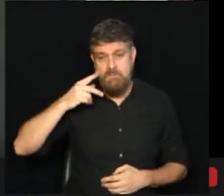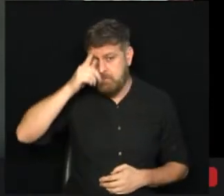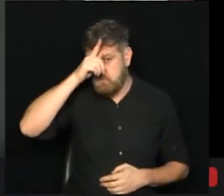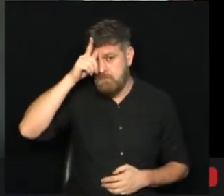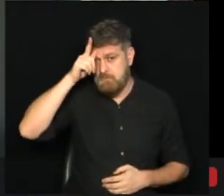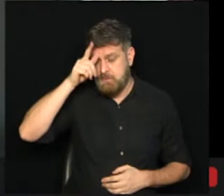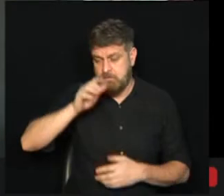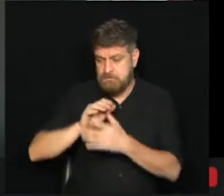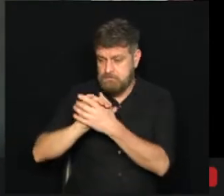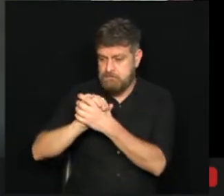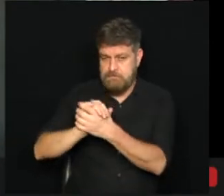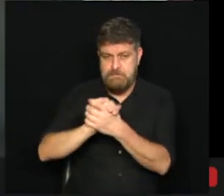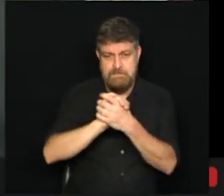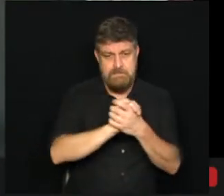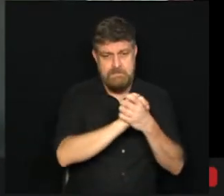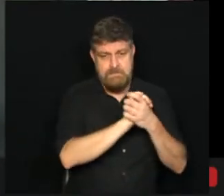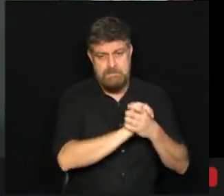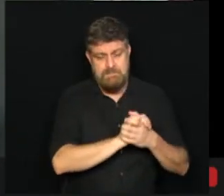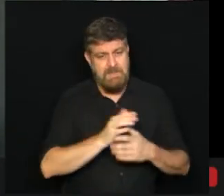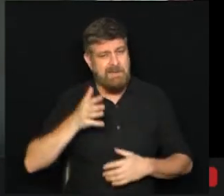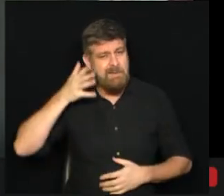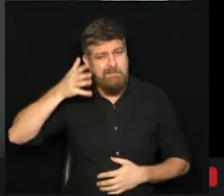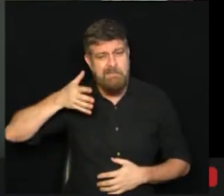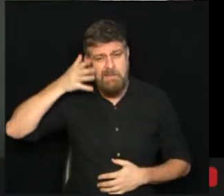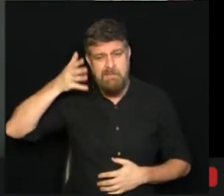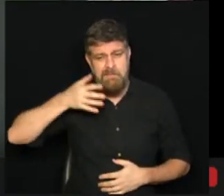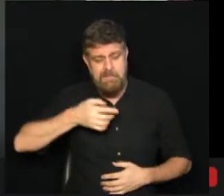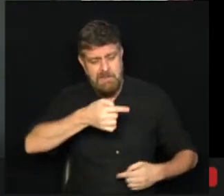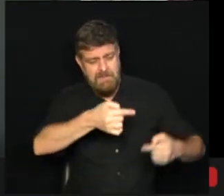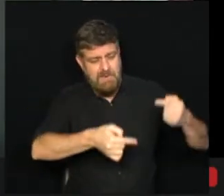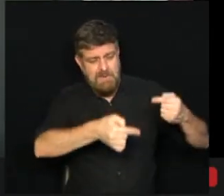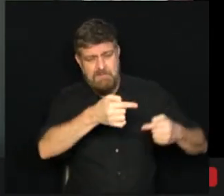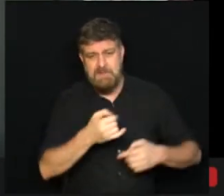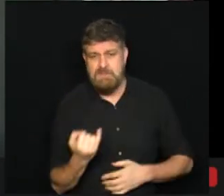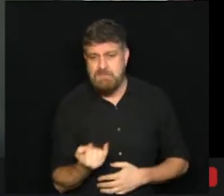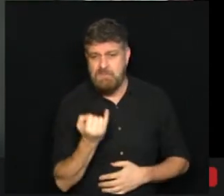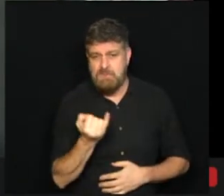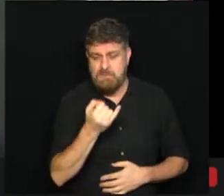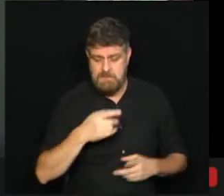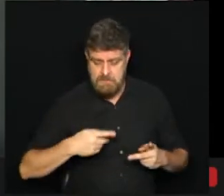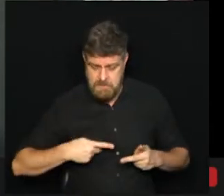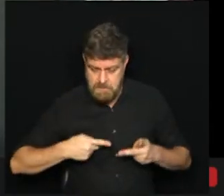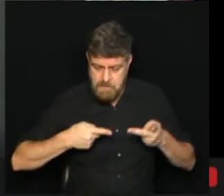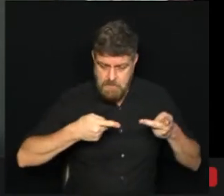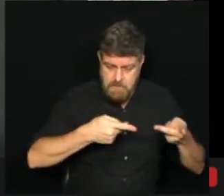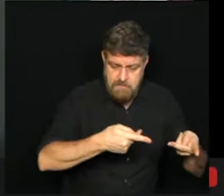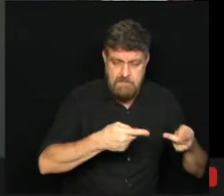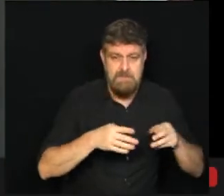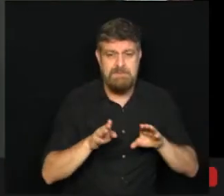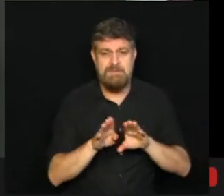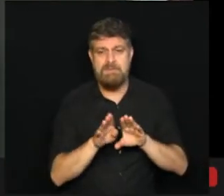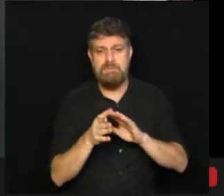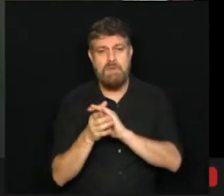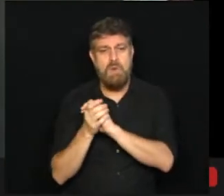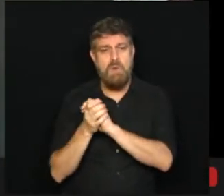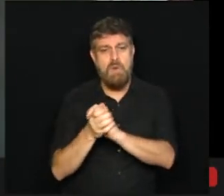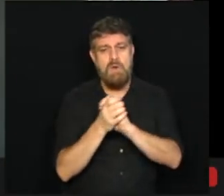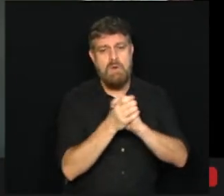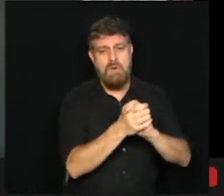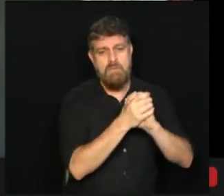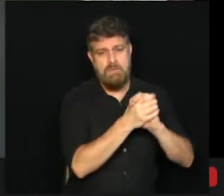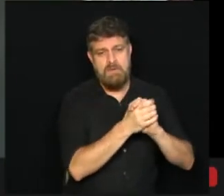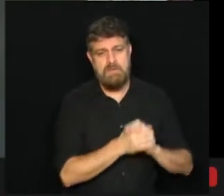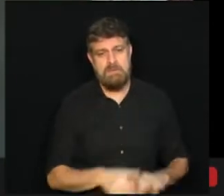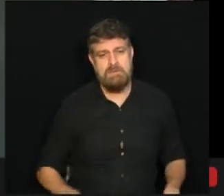Saudá-los por essa iniciativa tão importante, pelo convite ao CONDEP, cumprimentar a doutora Silvia e também estender os cumprimentos à doutora